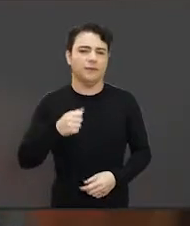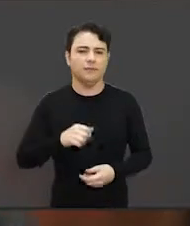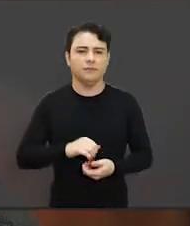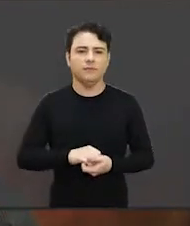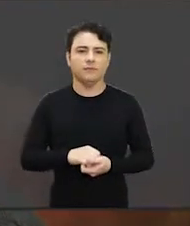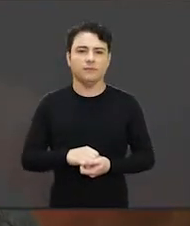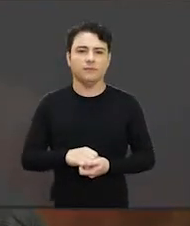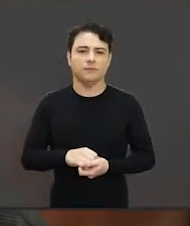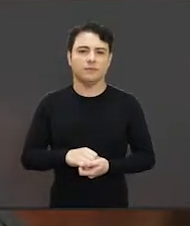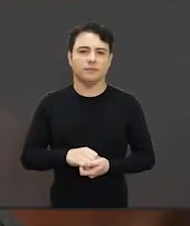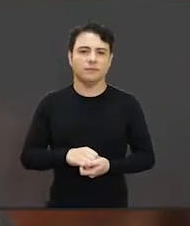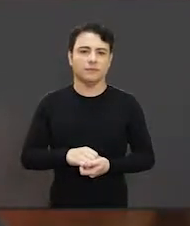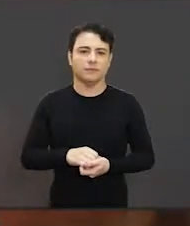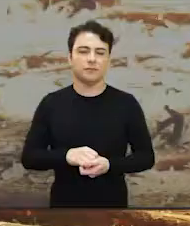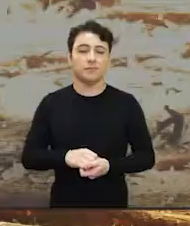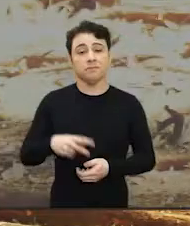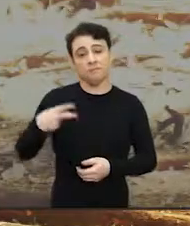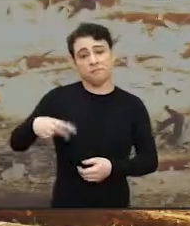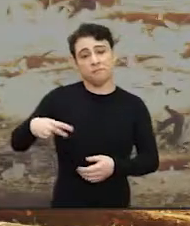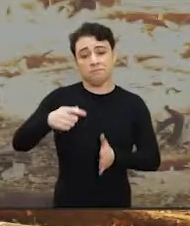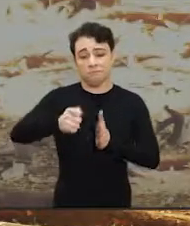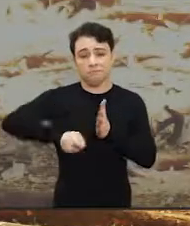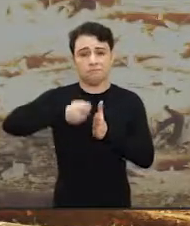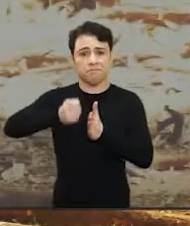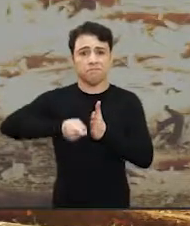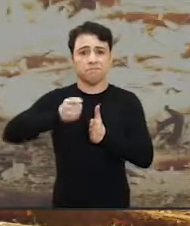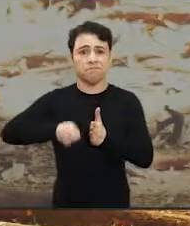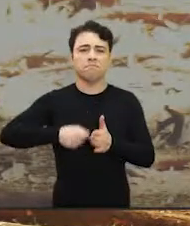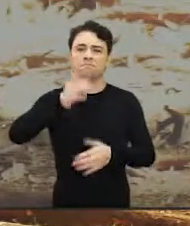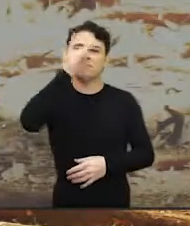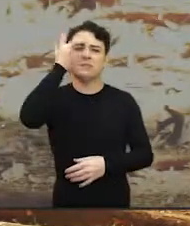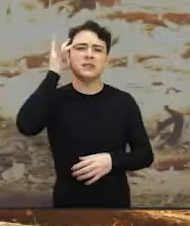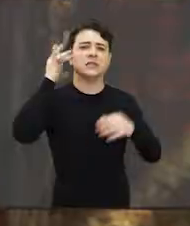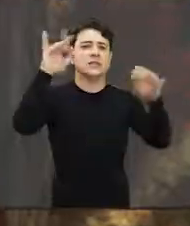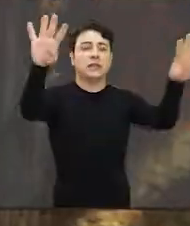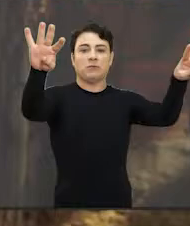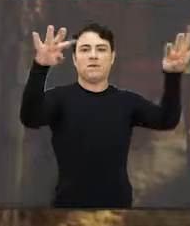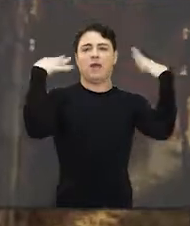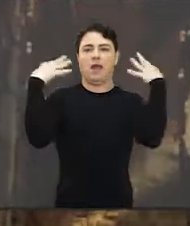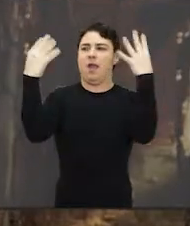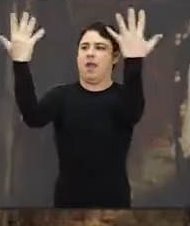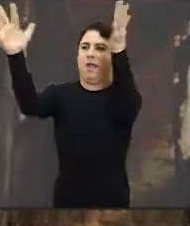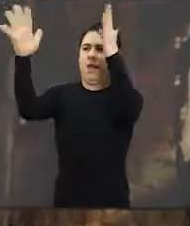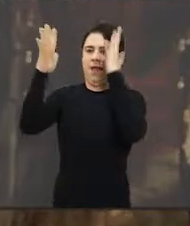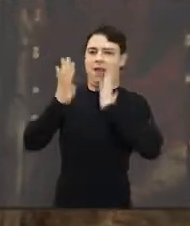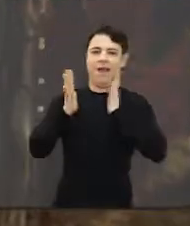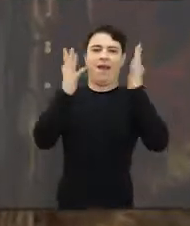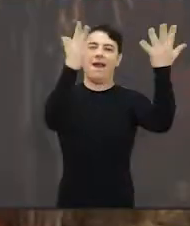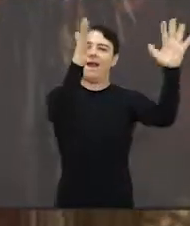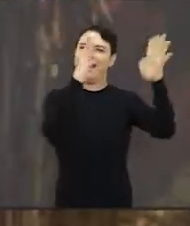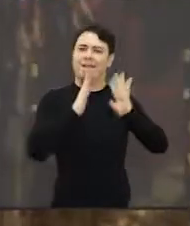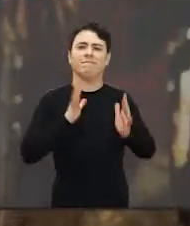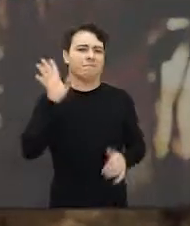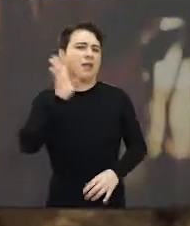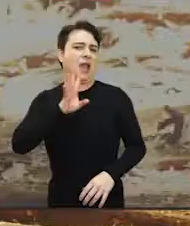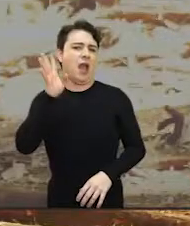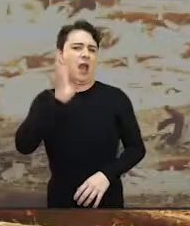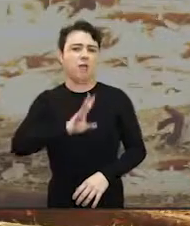especificamente, do público, isso eu acho bacana. Tem um reconhecimento, tem um incentivo, as pessoas se